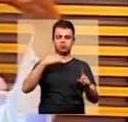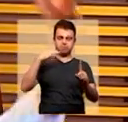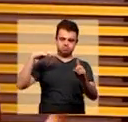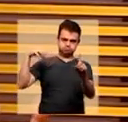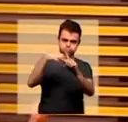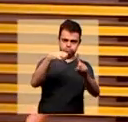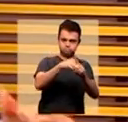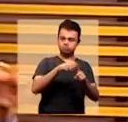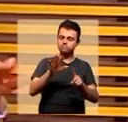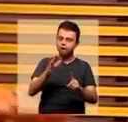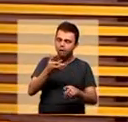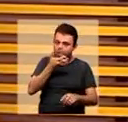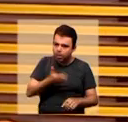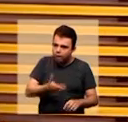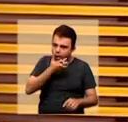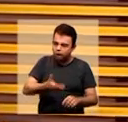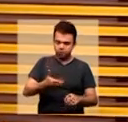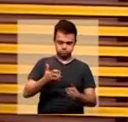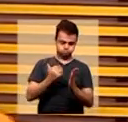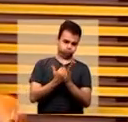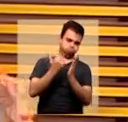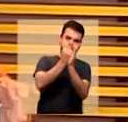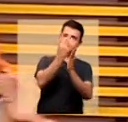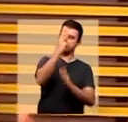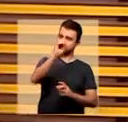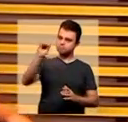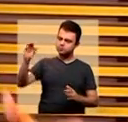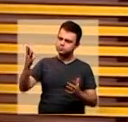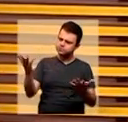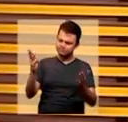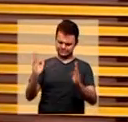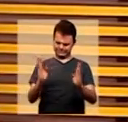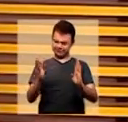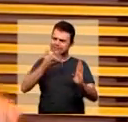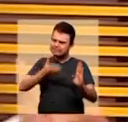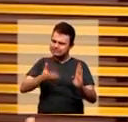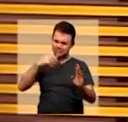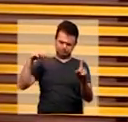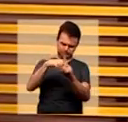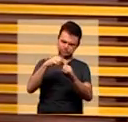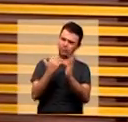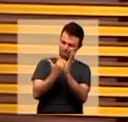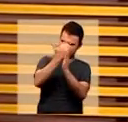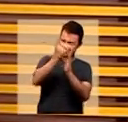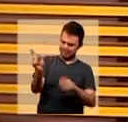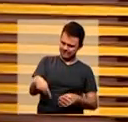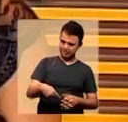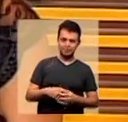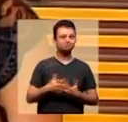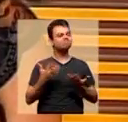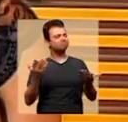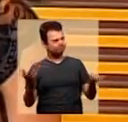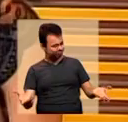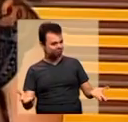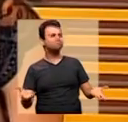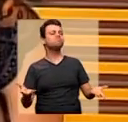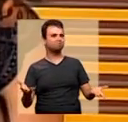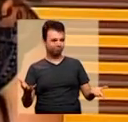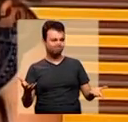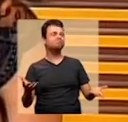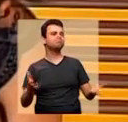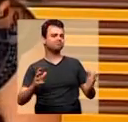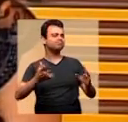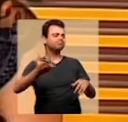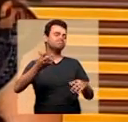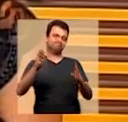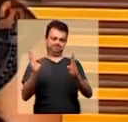para 400. É sempre esse movimento? Em dezembro tem mais acidente ou não necessariamente? Normalmente, por conta das festas,